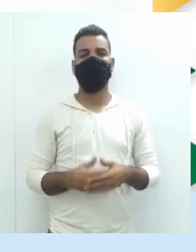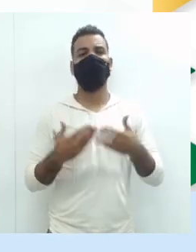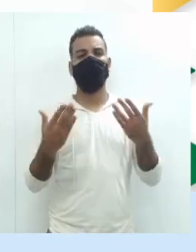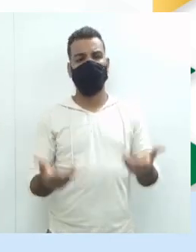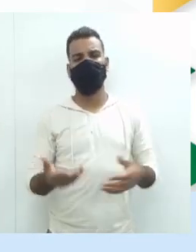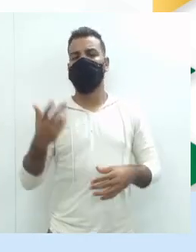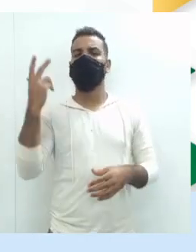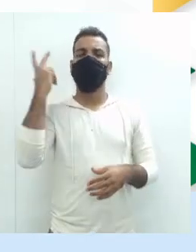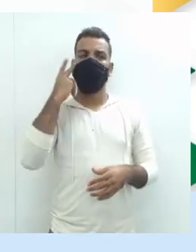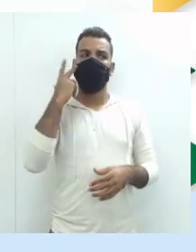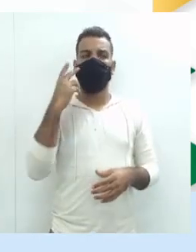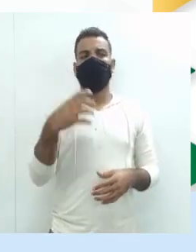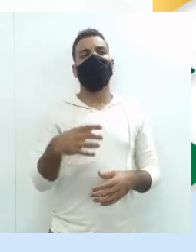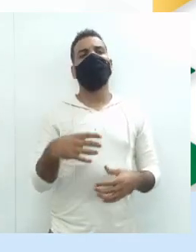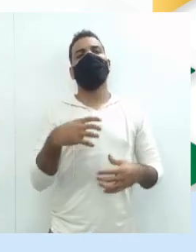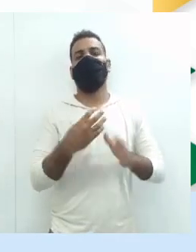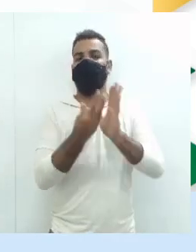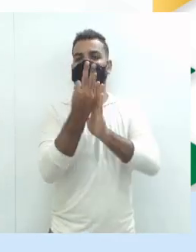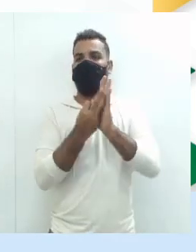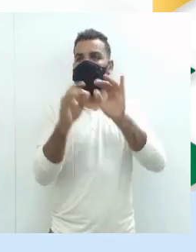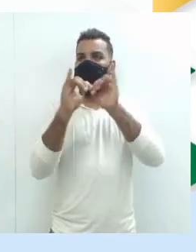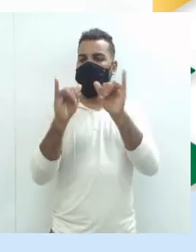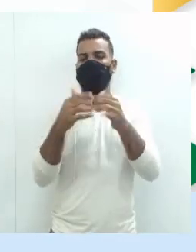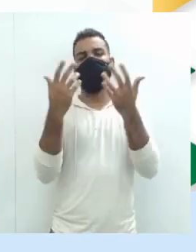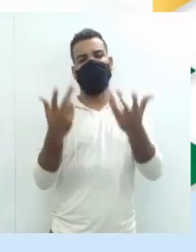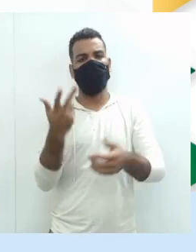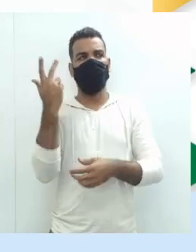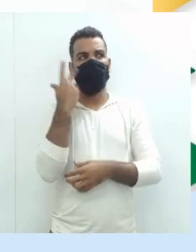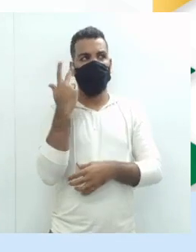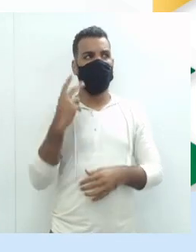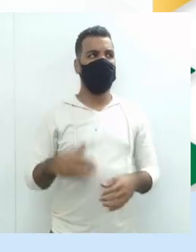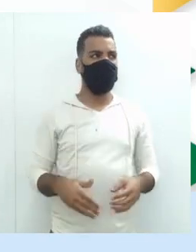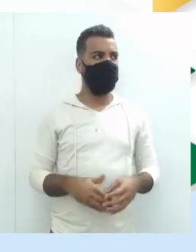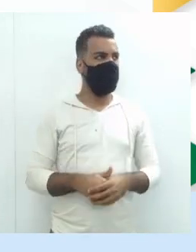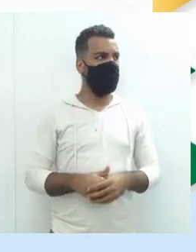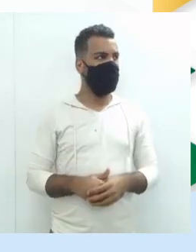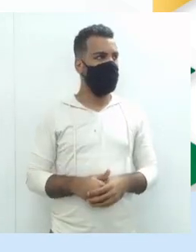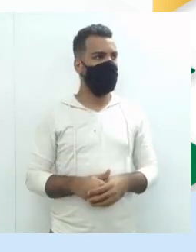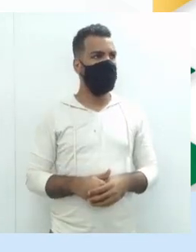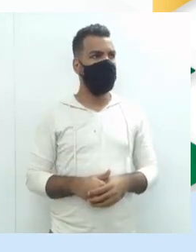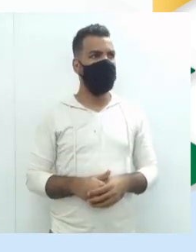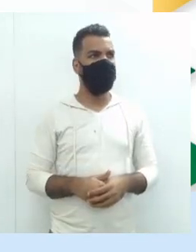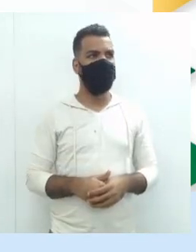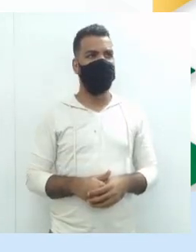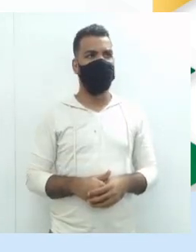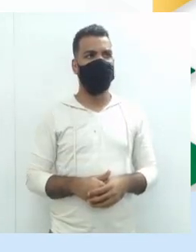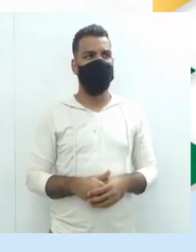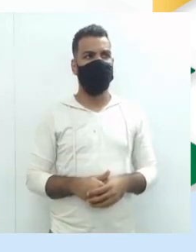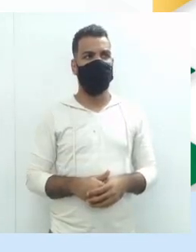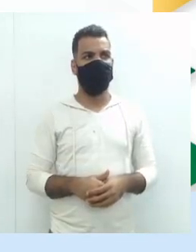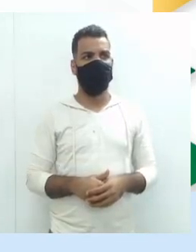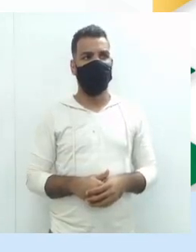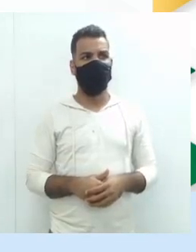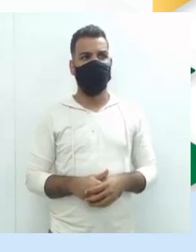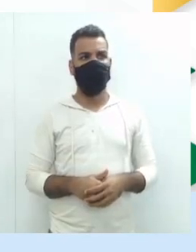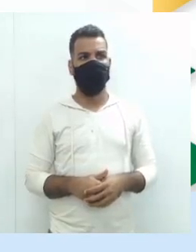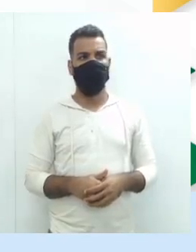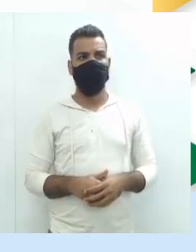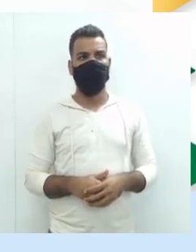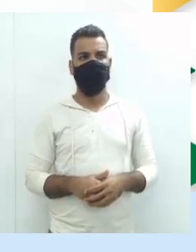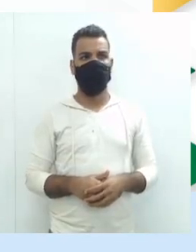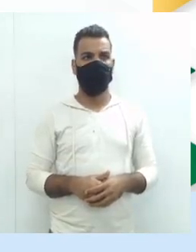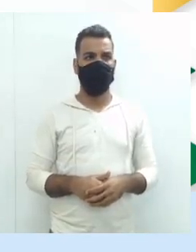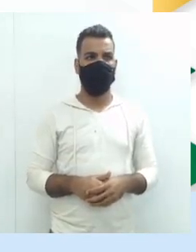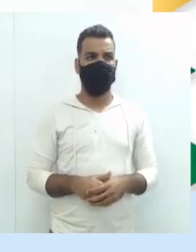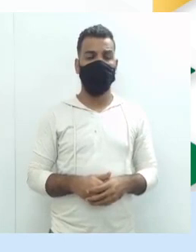comum nos textos publicitários, que são os verbos no modo imperativo, tá? Outra coisa é o uso